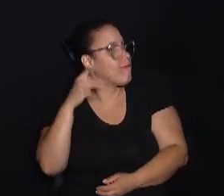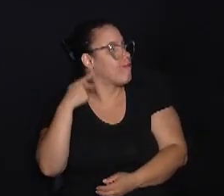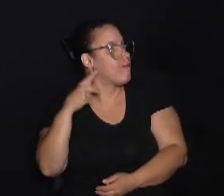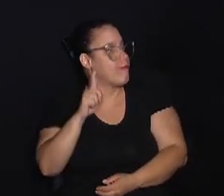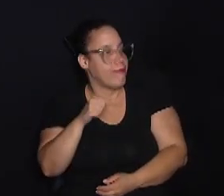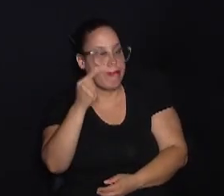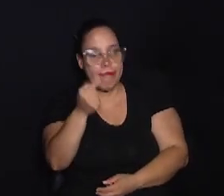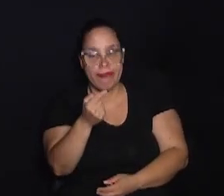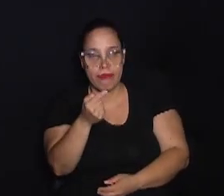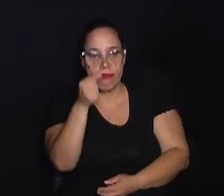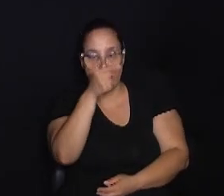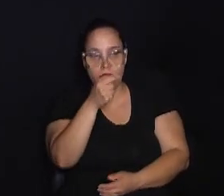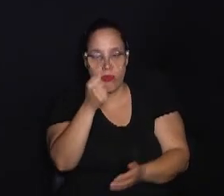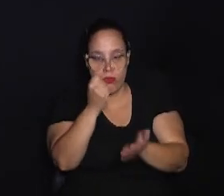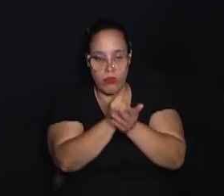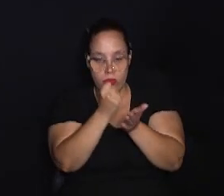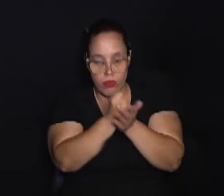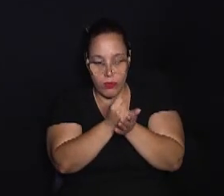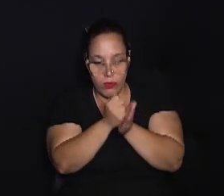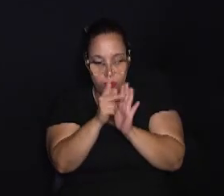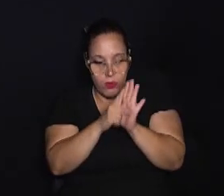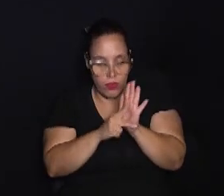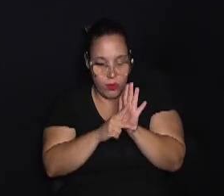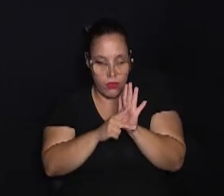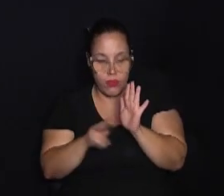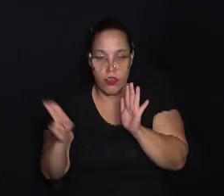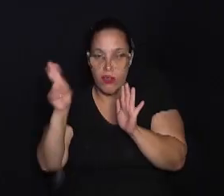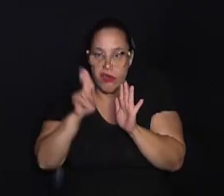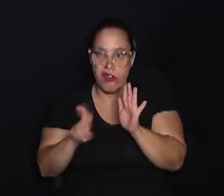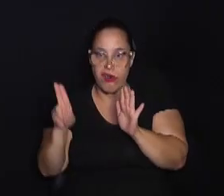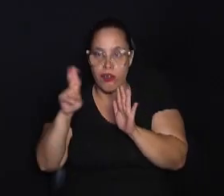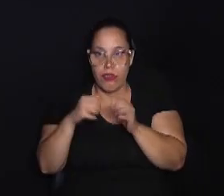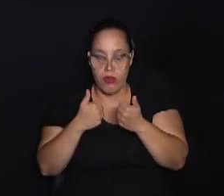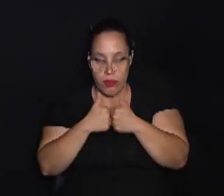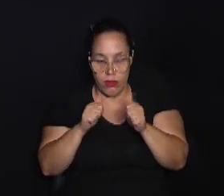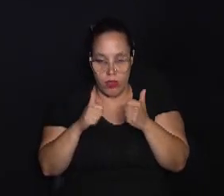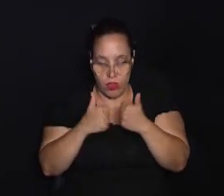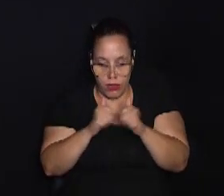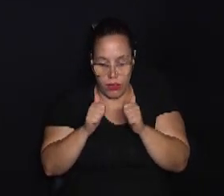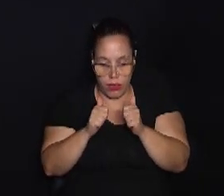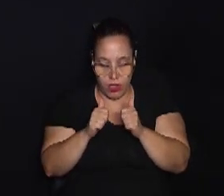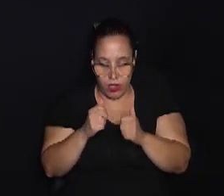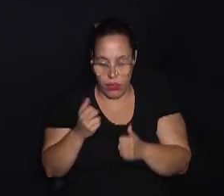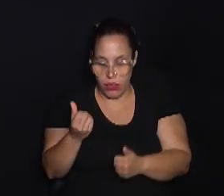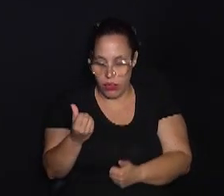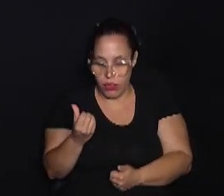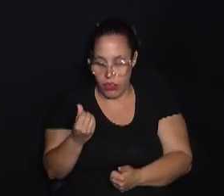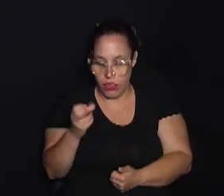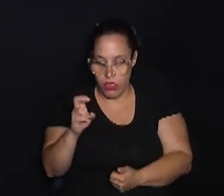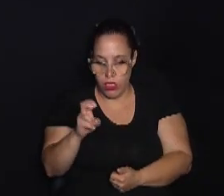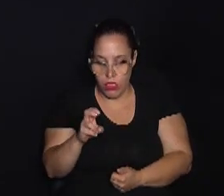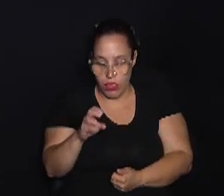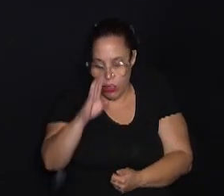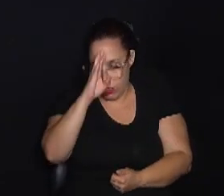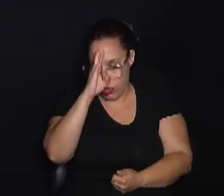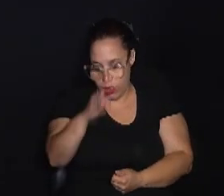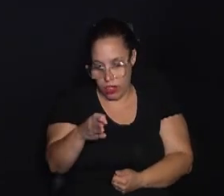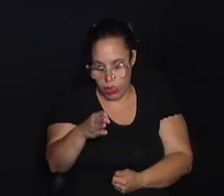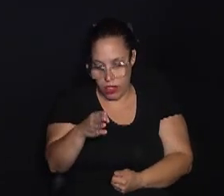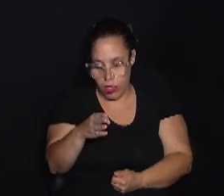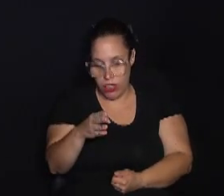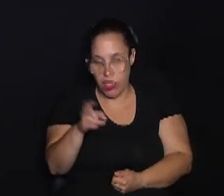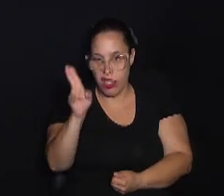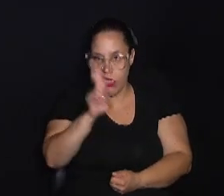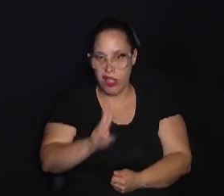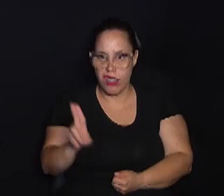projeto, né, que a senhora protocolou é sobre o uso de ônibus a maiores de 65 anos para estender a gratuidade do uso do